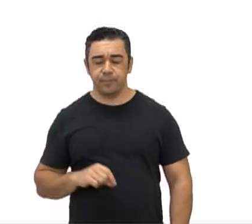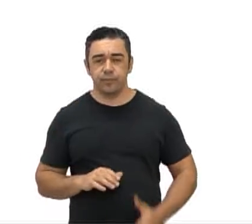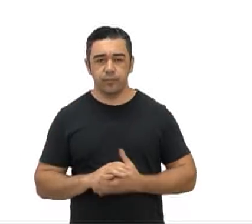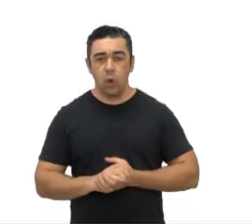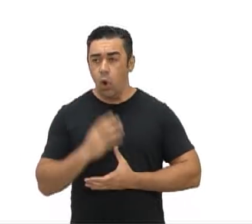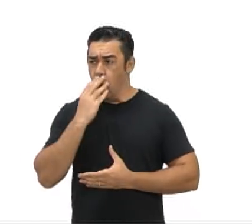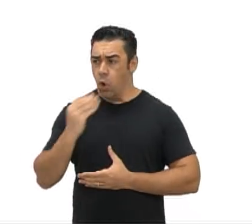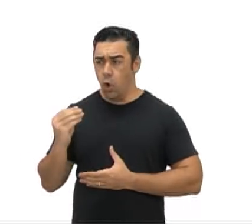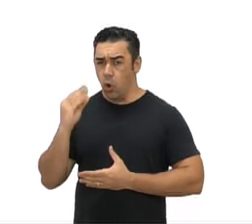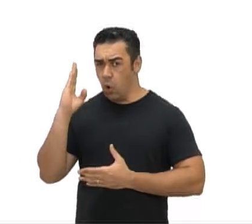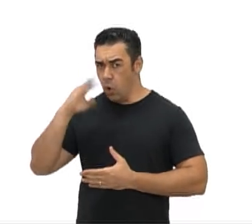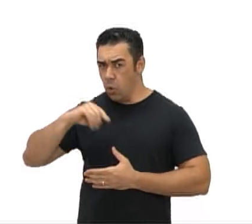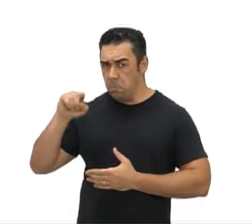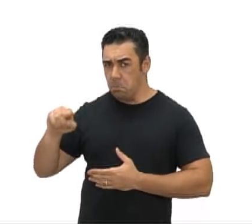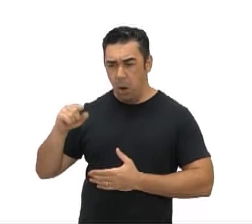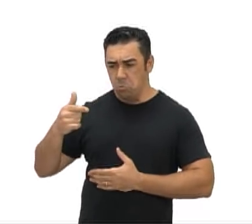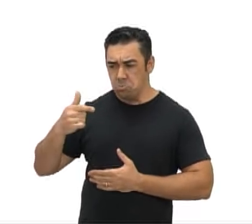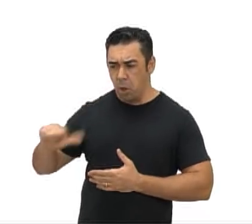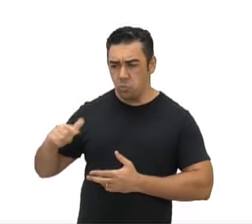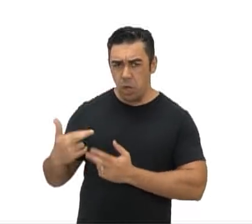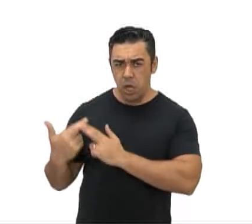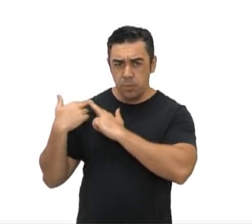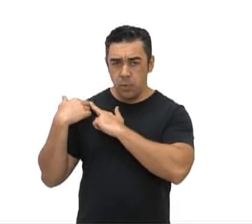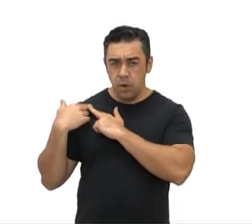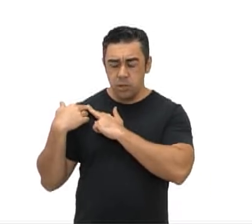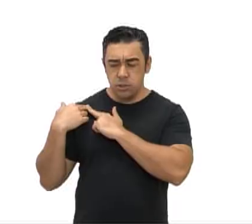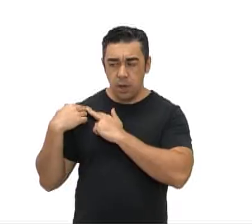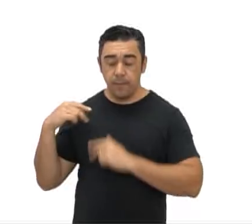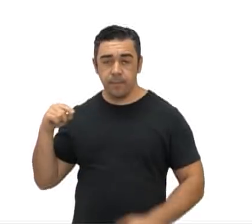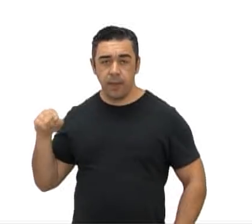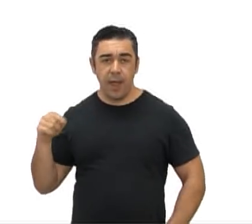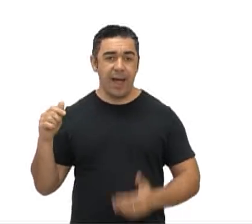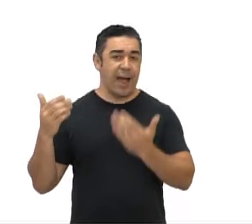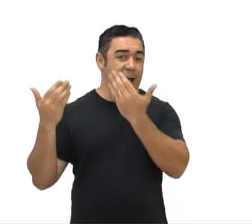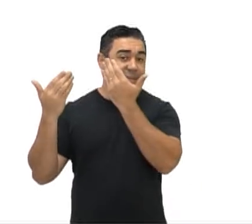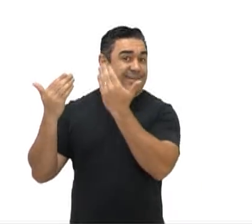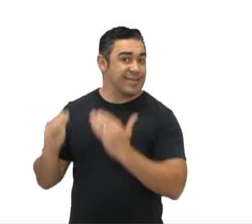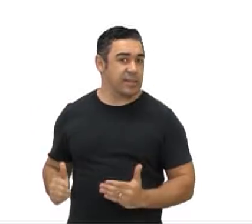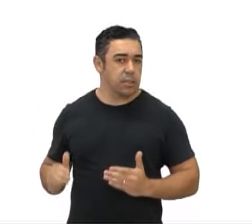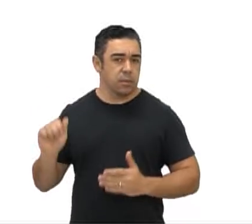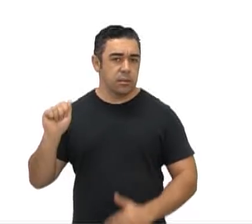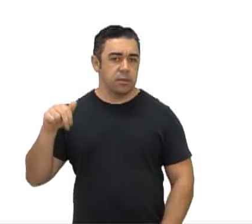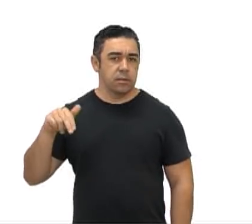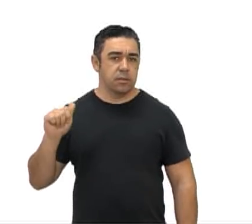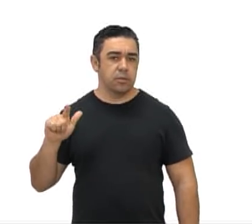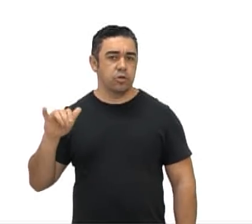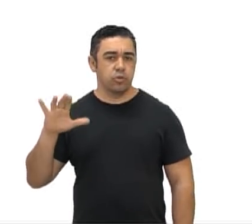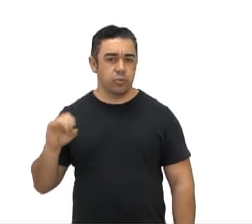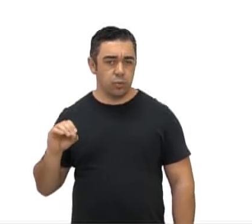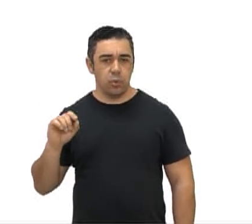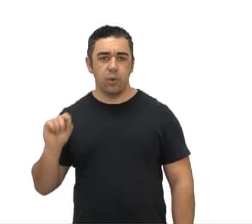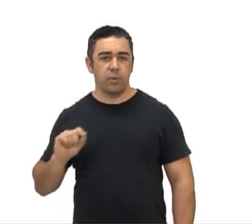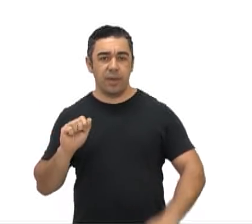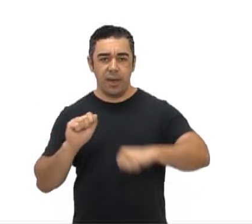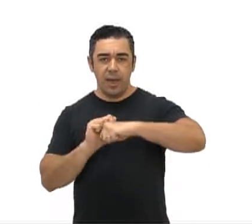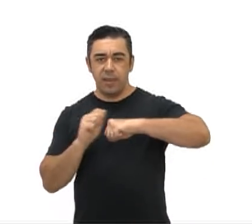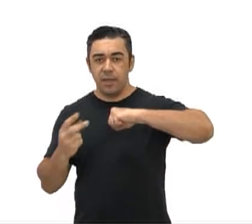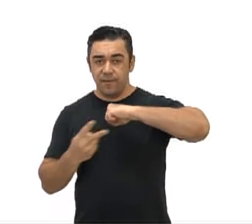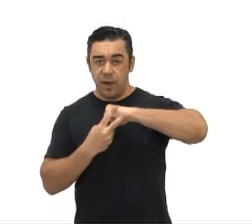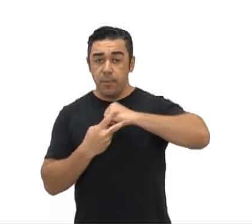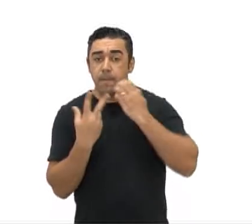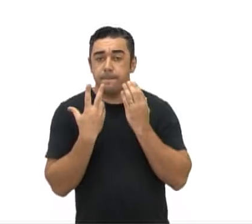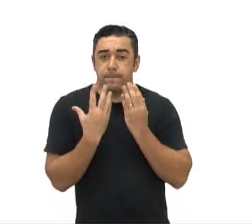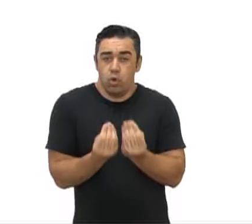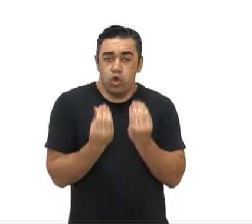muito irresponsável. Né? Então, no analítico, a gente tem o advérbio de intensidade muito